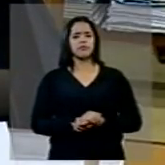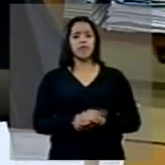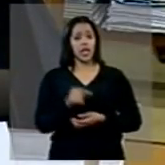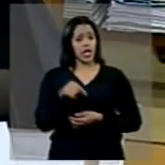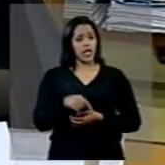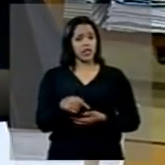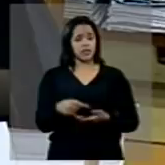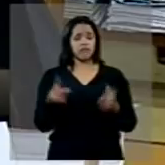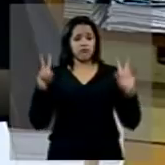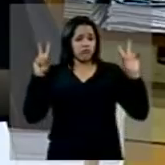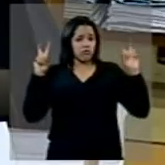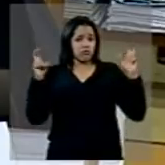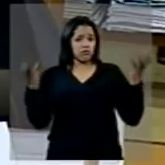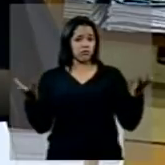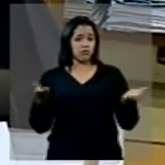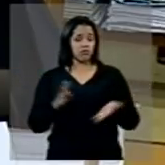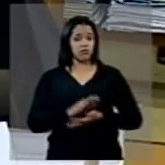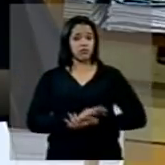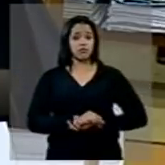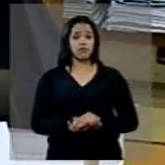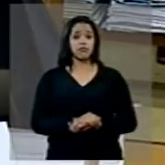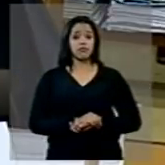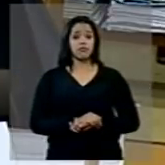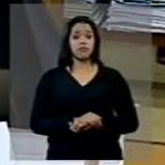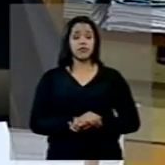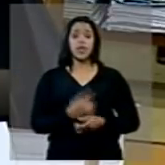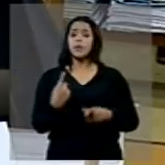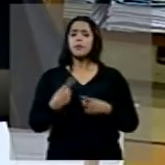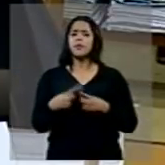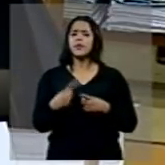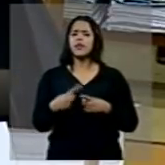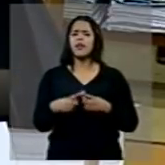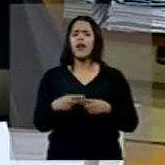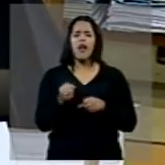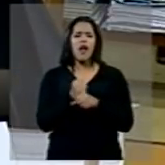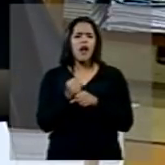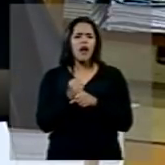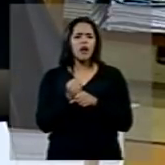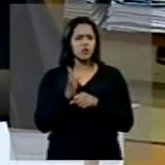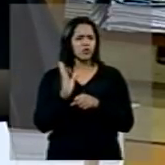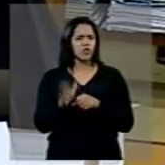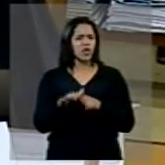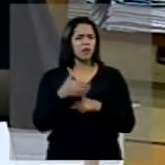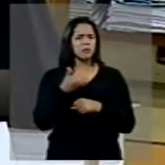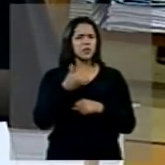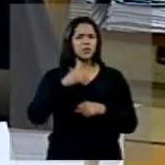deste dispositivo, em vigor desde